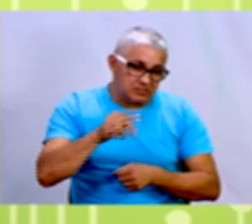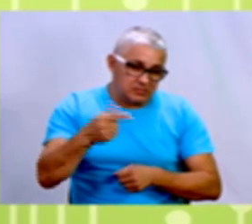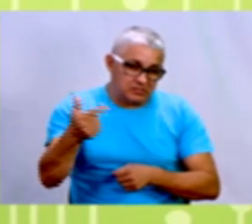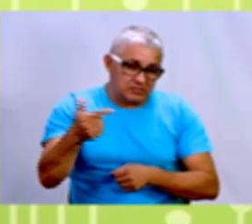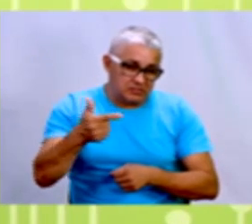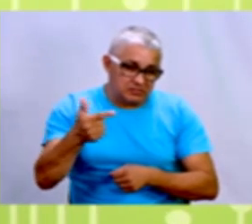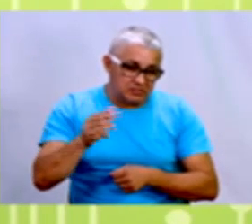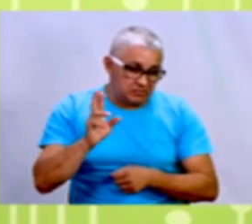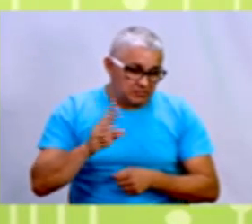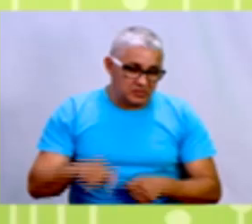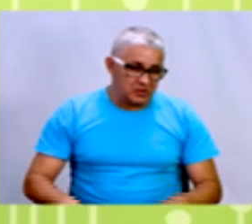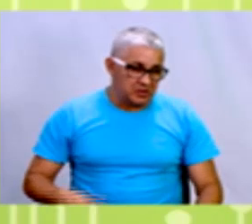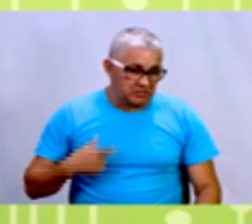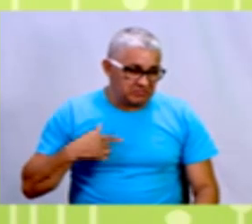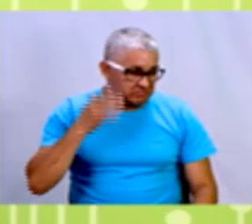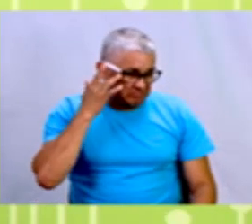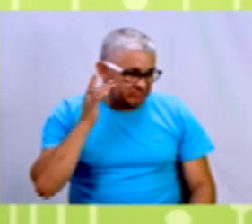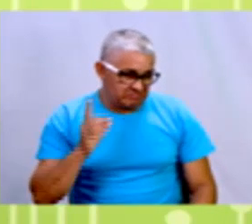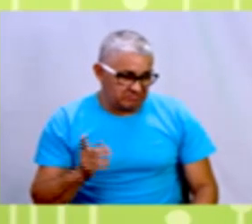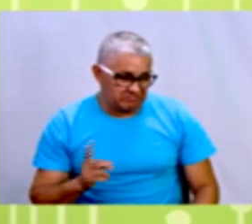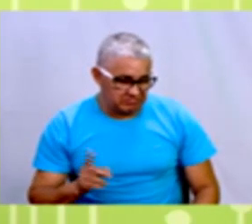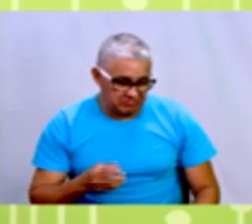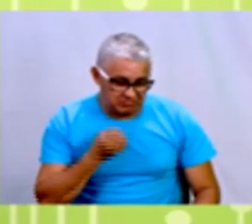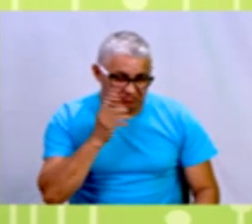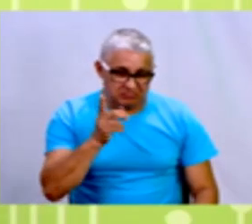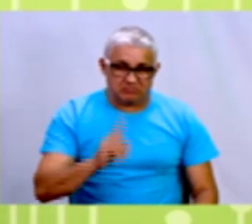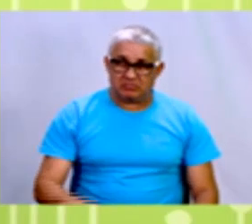413,22? Eu acho que não vale, mas isso é